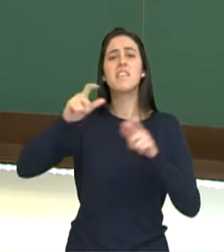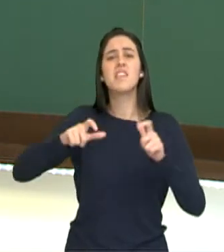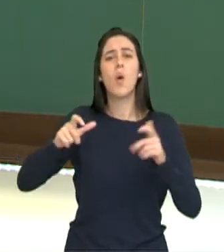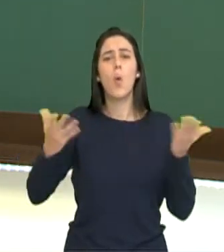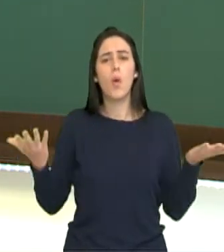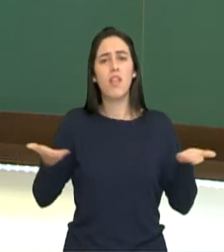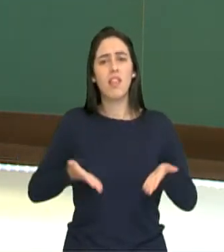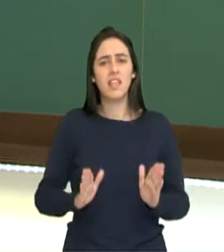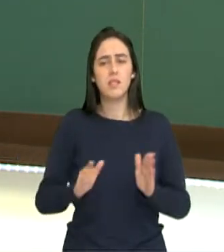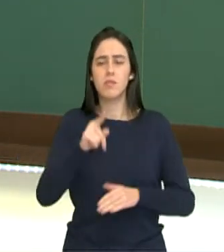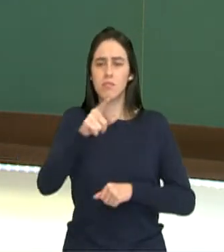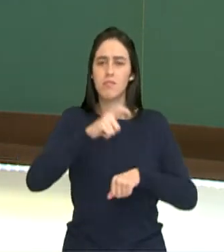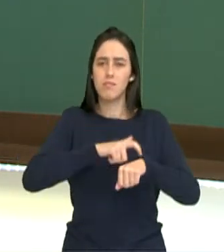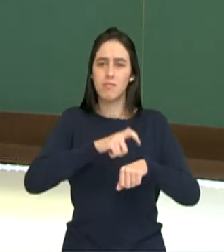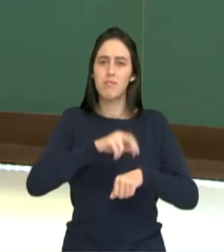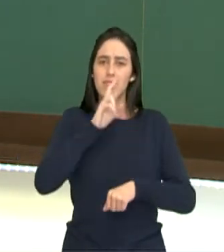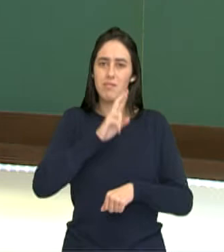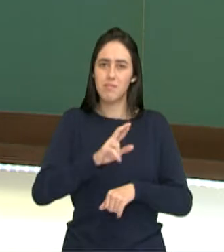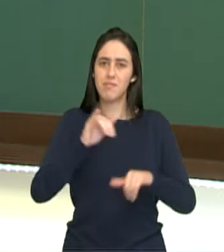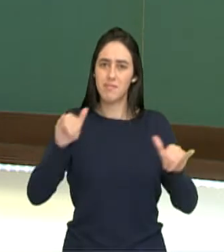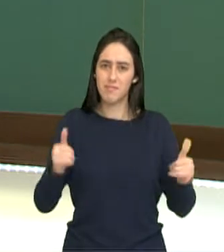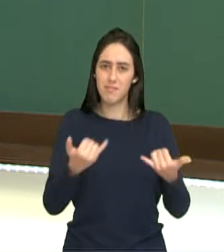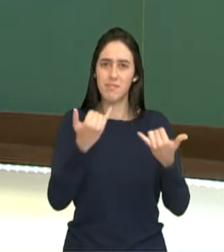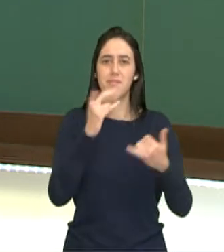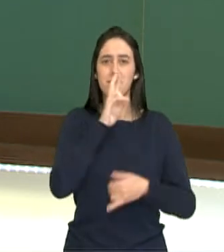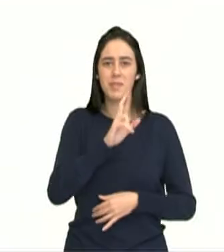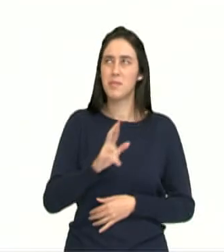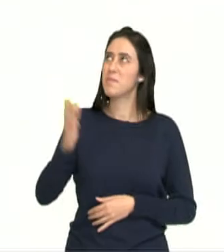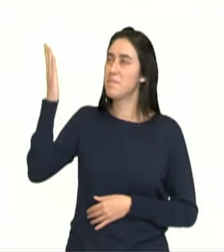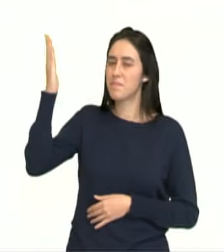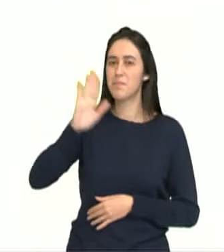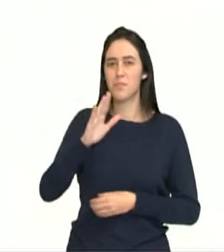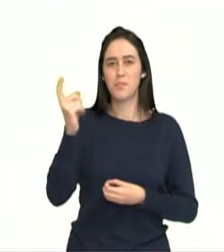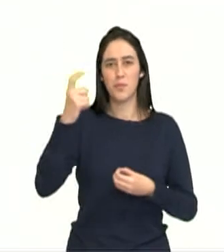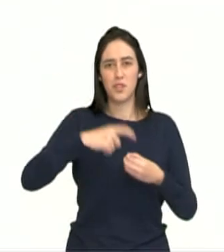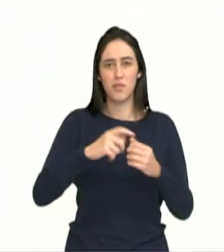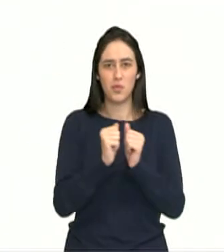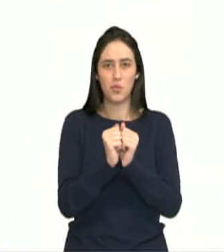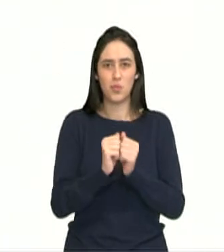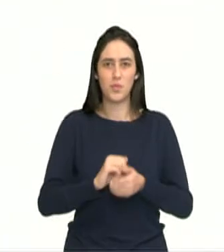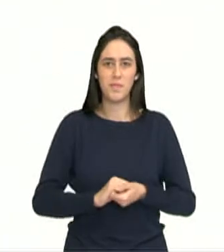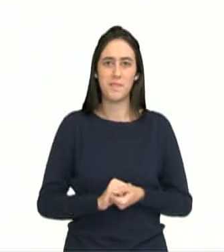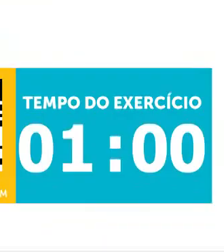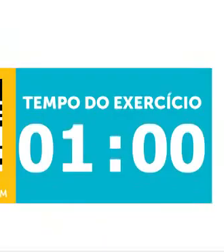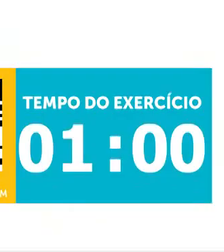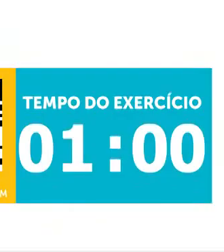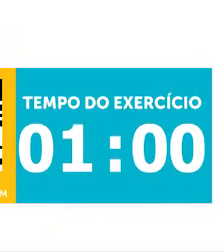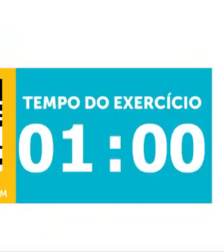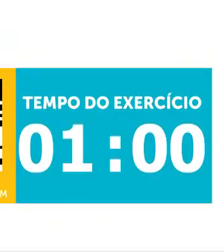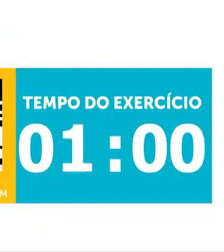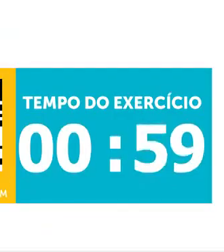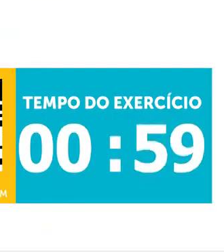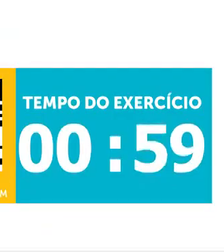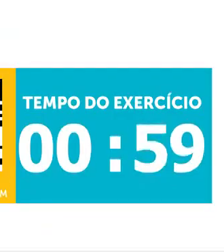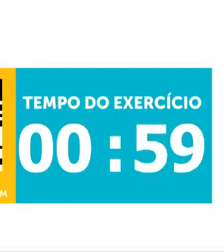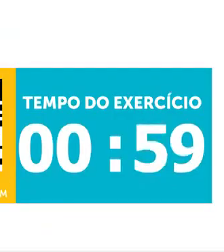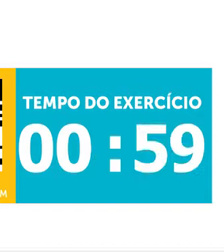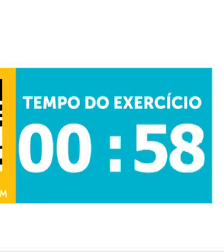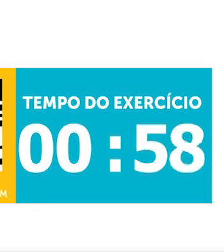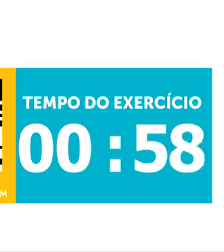tempinho para que vocês possam solucionar mais essas questões aqui e logo mais a gente volta com as respostas.